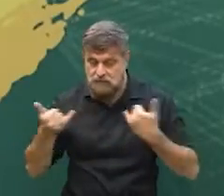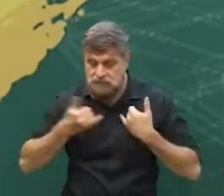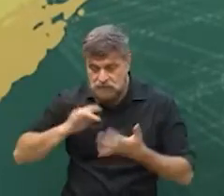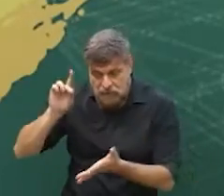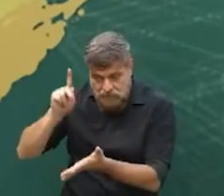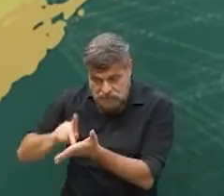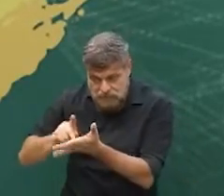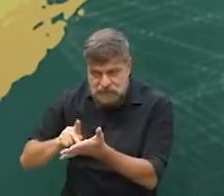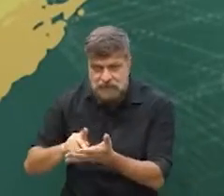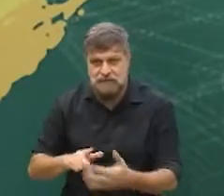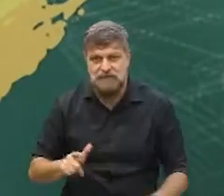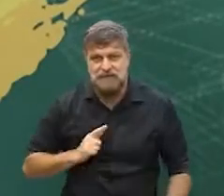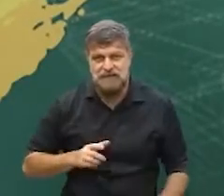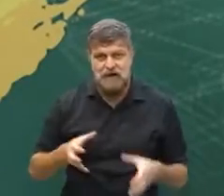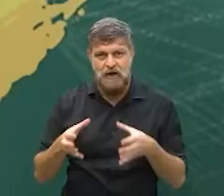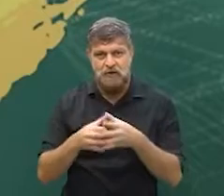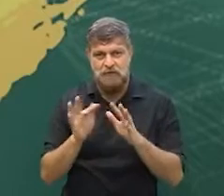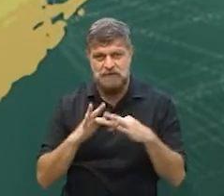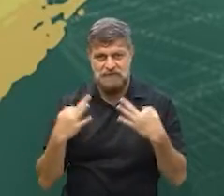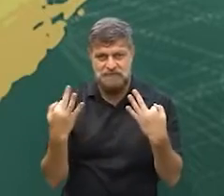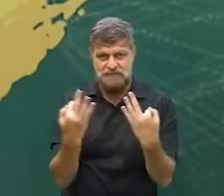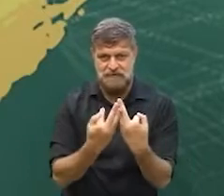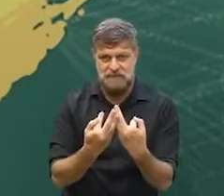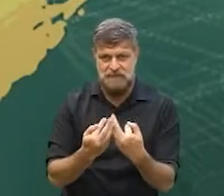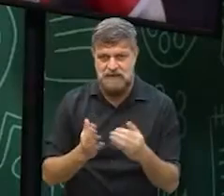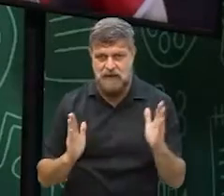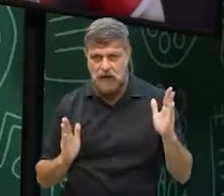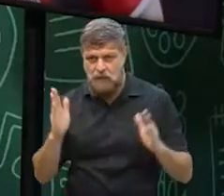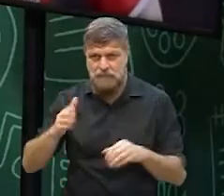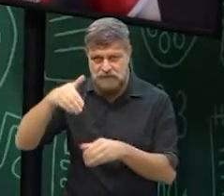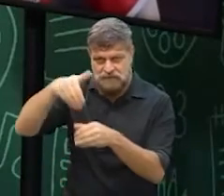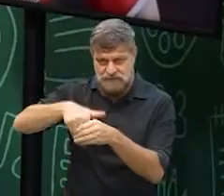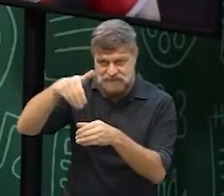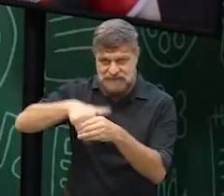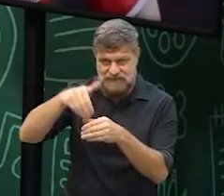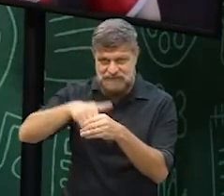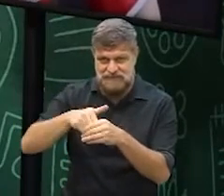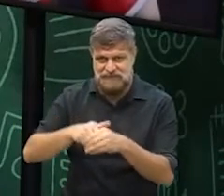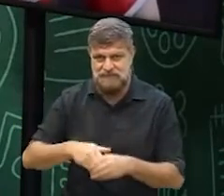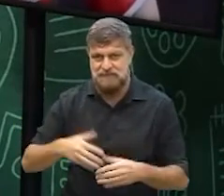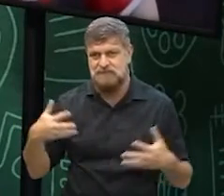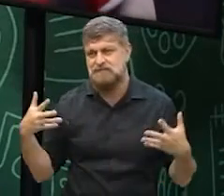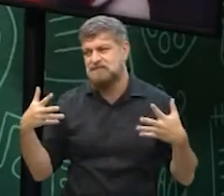informação. Grupo de família em época de eleição é complicado, hein, professor?